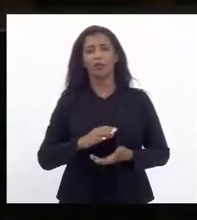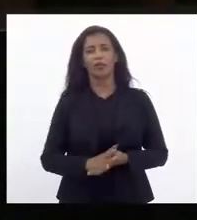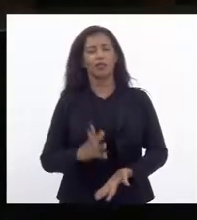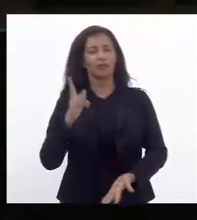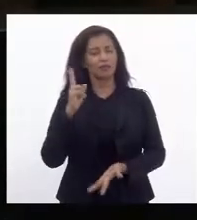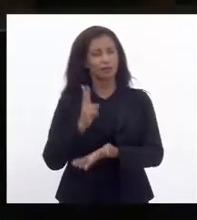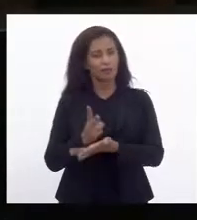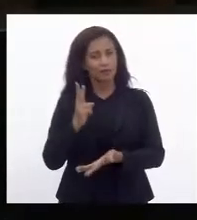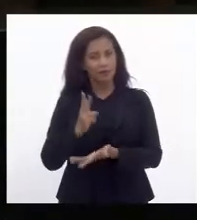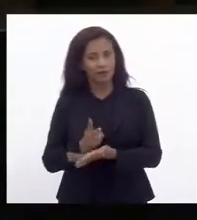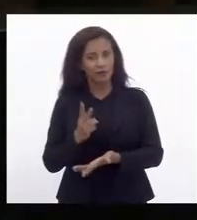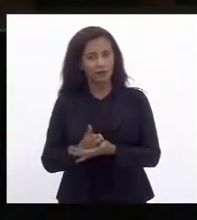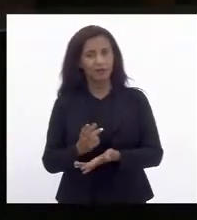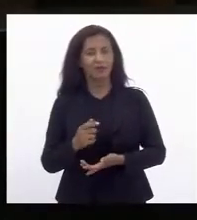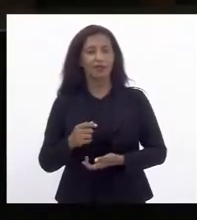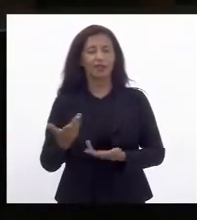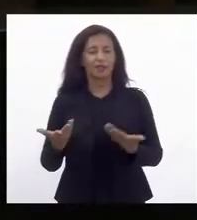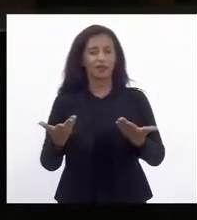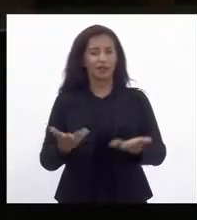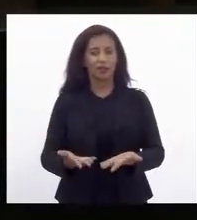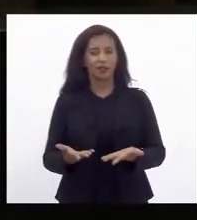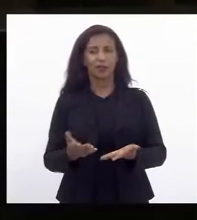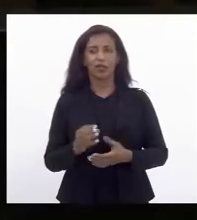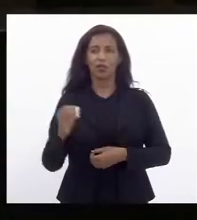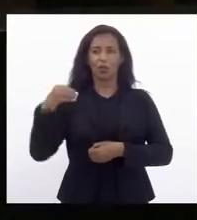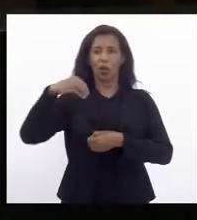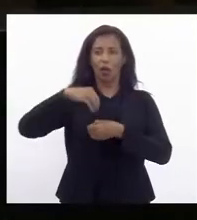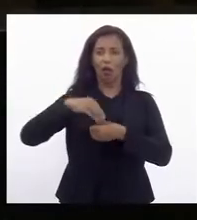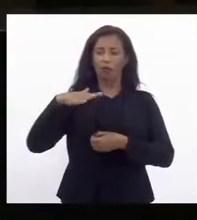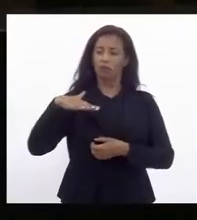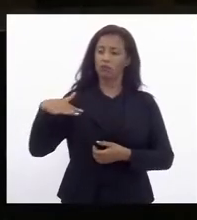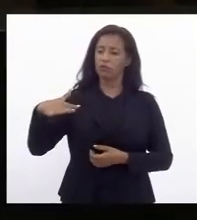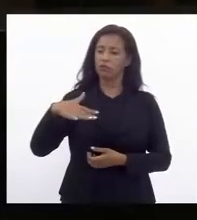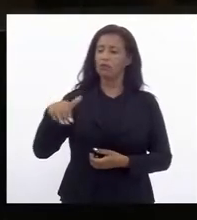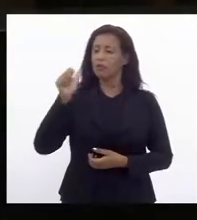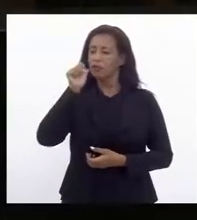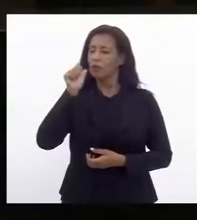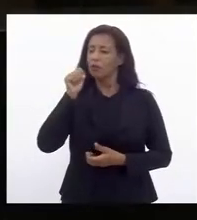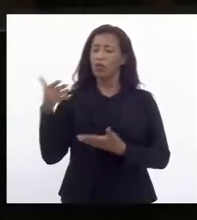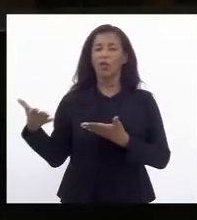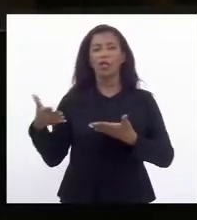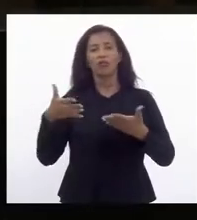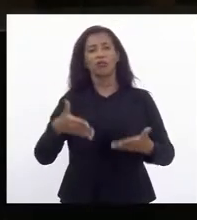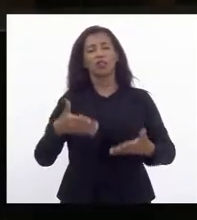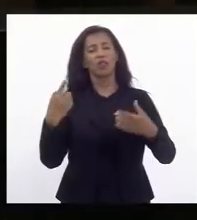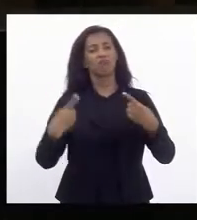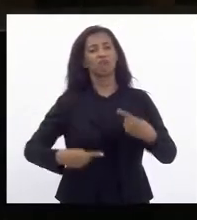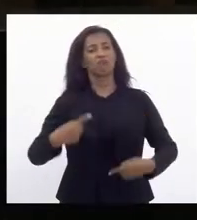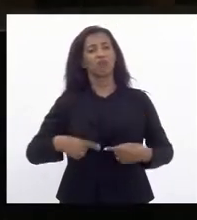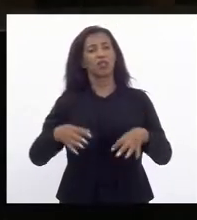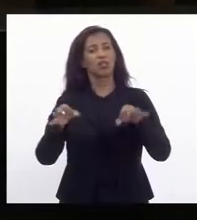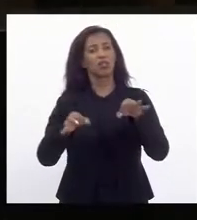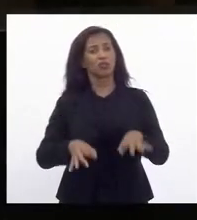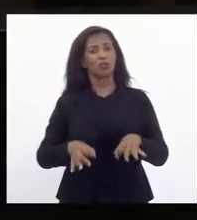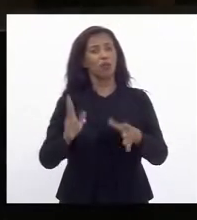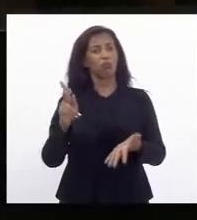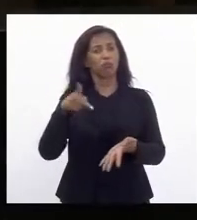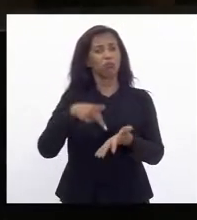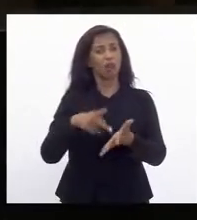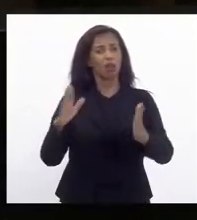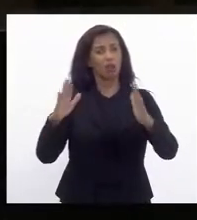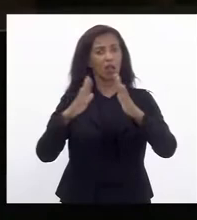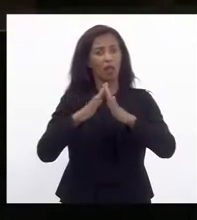muitas vezes fica só no âmbito das mulheres e não chega a ser debatido de maneira concreta nas